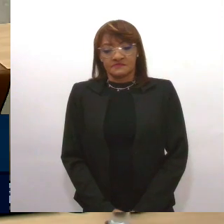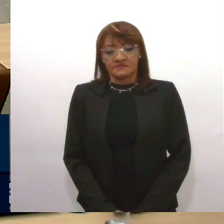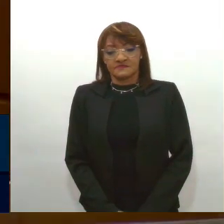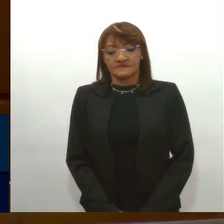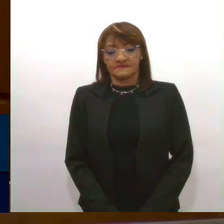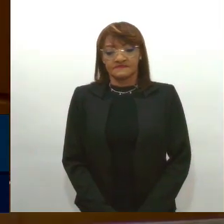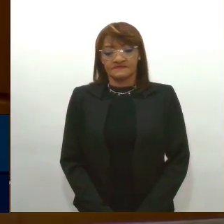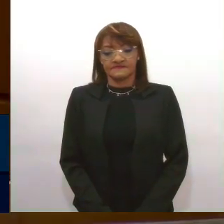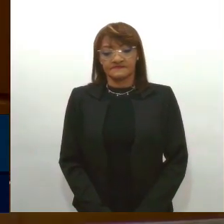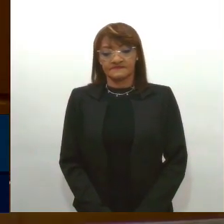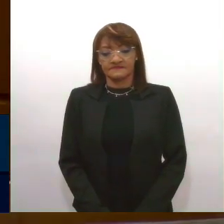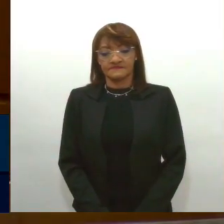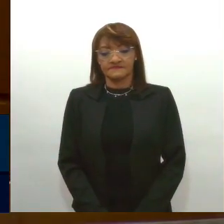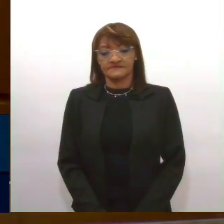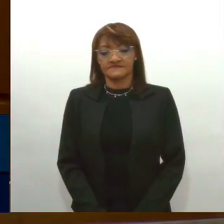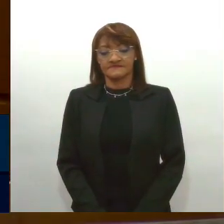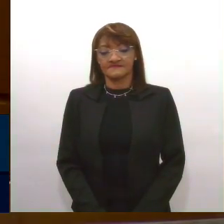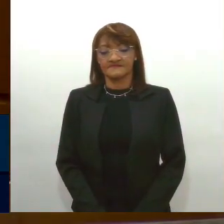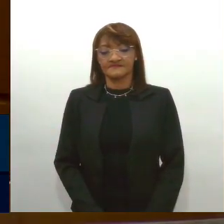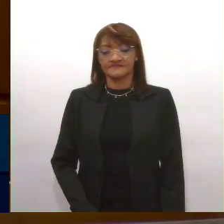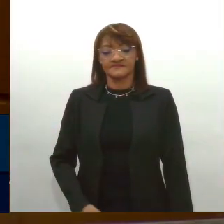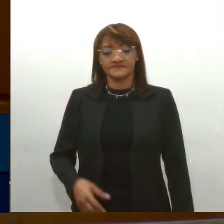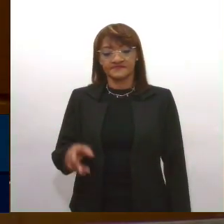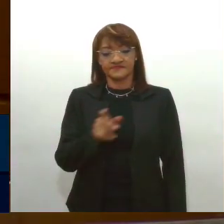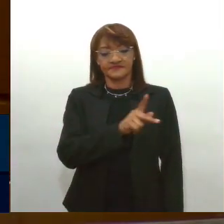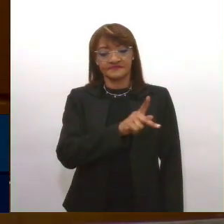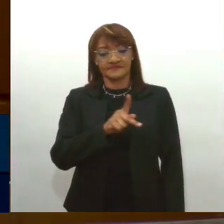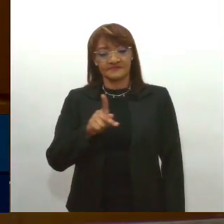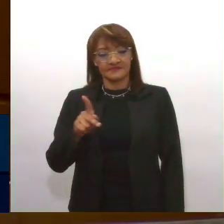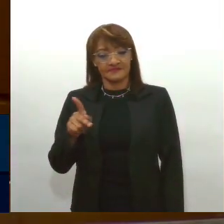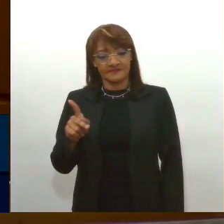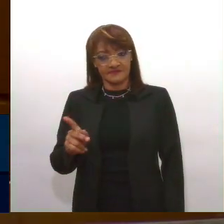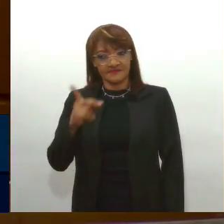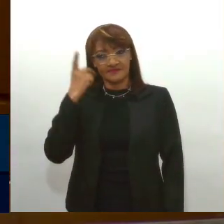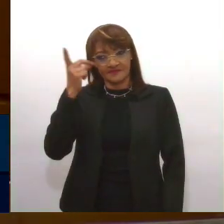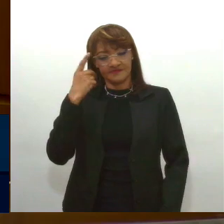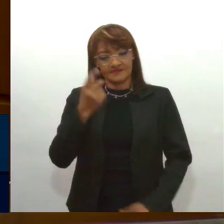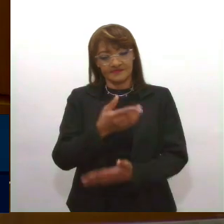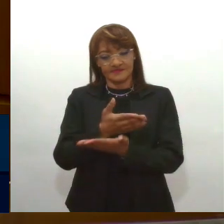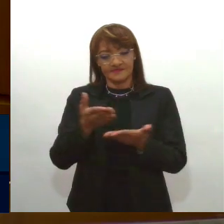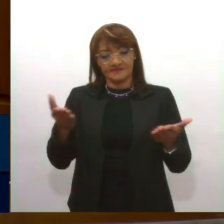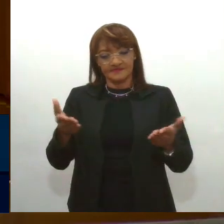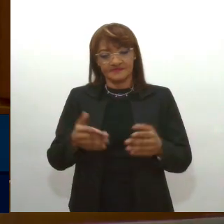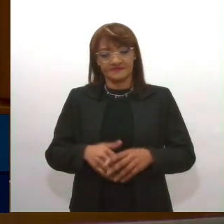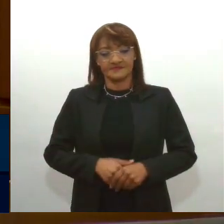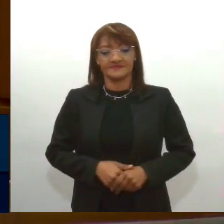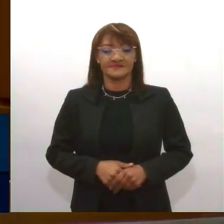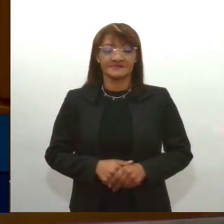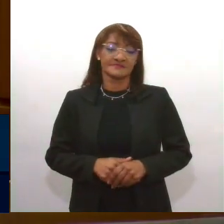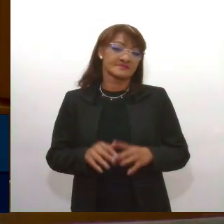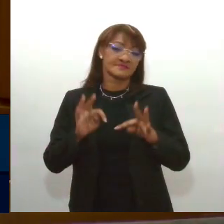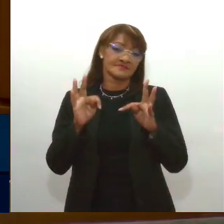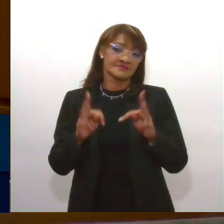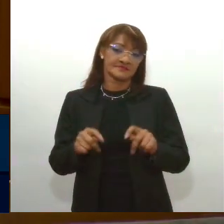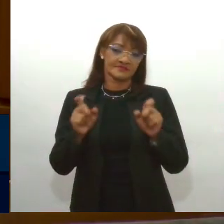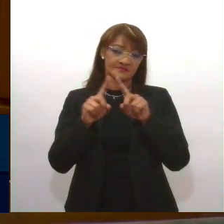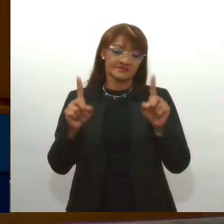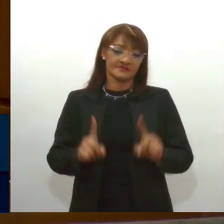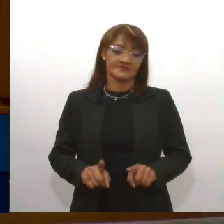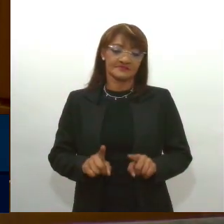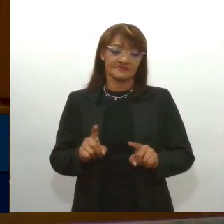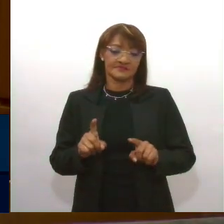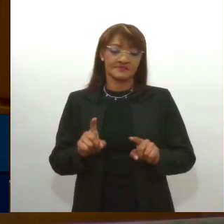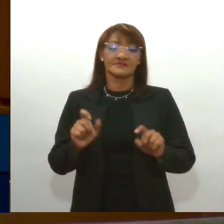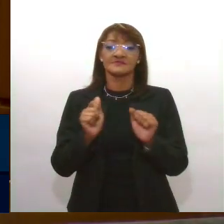excelentíssimo presidente excelentíssimos deputados e deputada trabalhadores da lese sergipanos que nos assistem pela TV